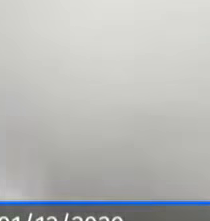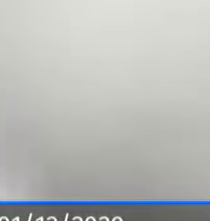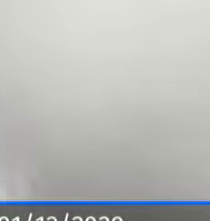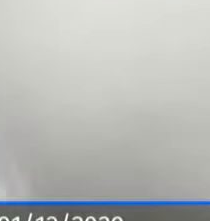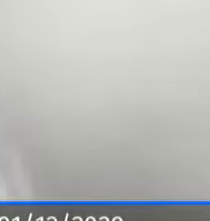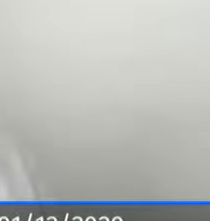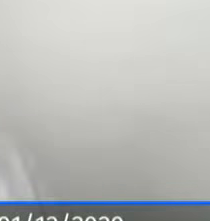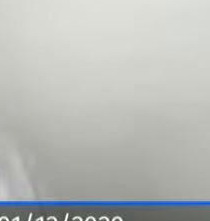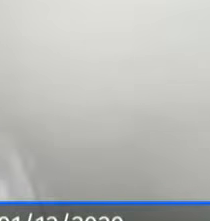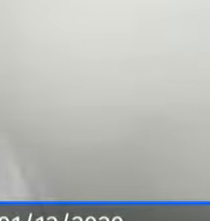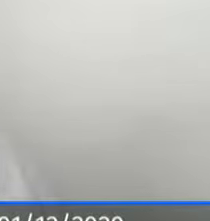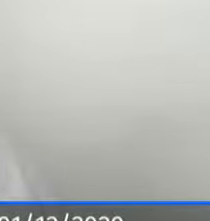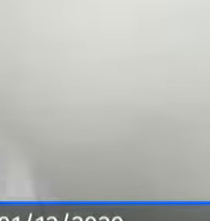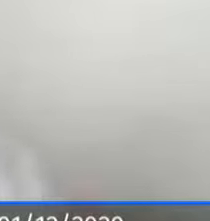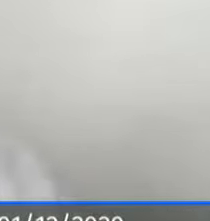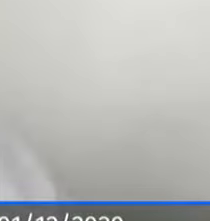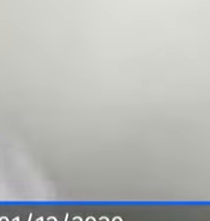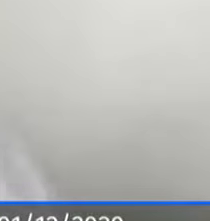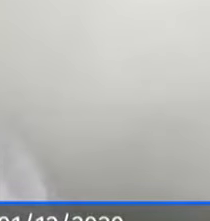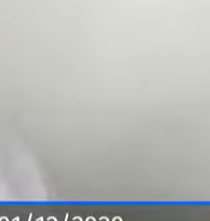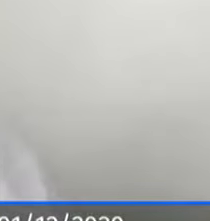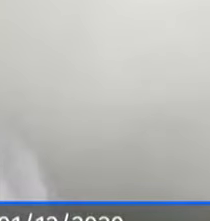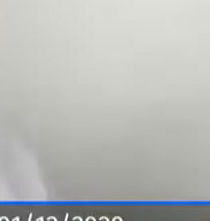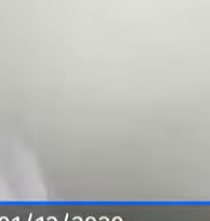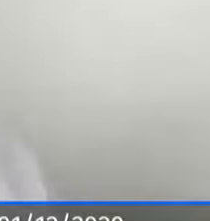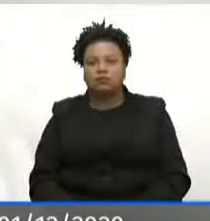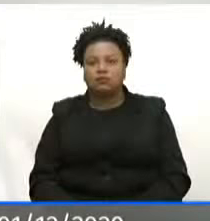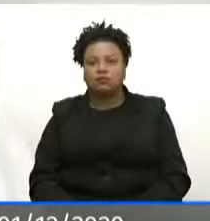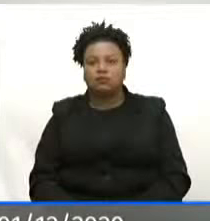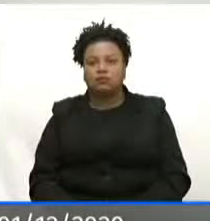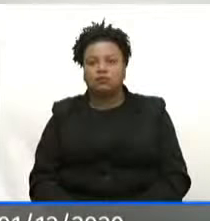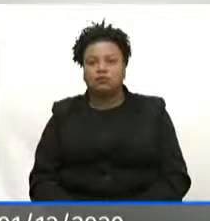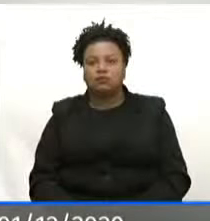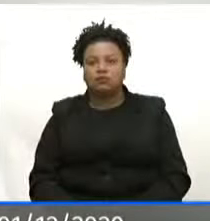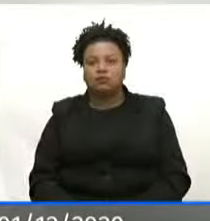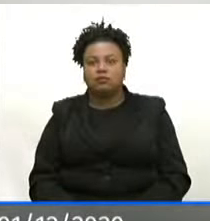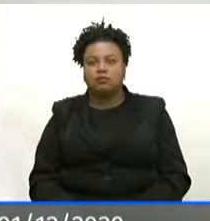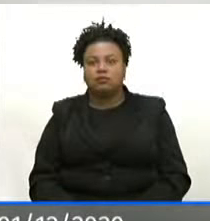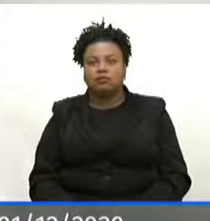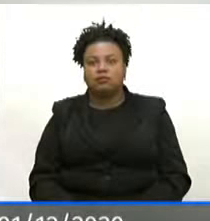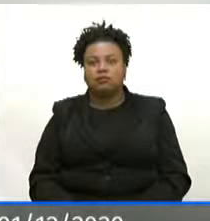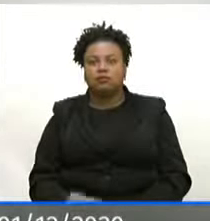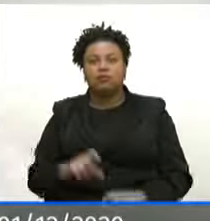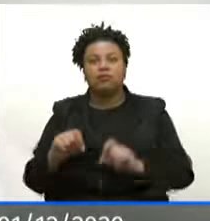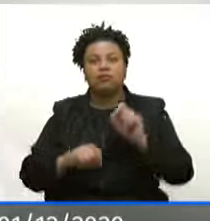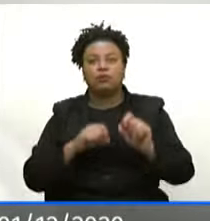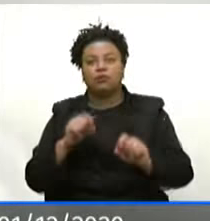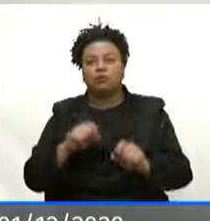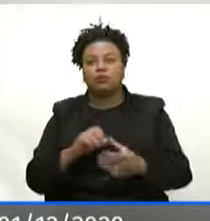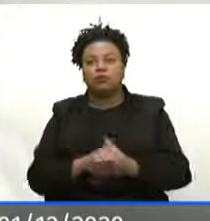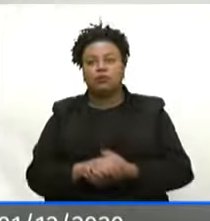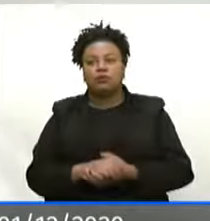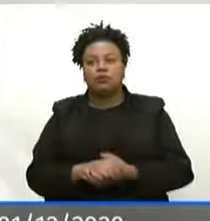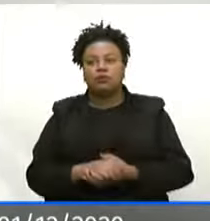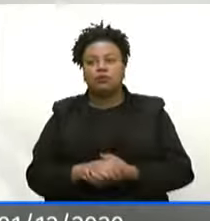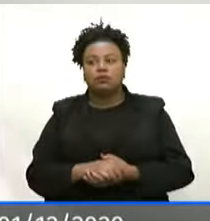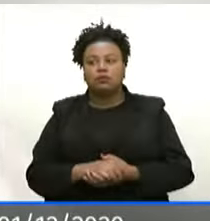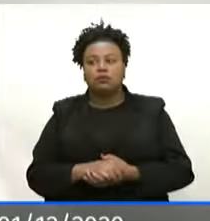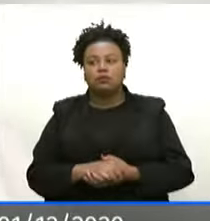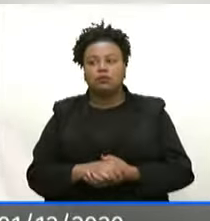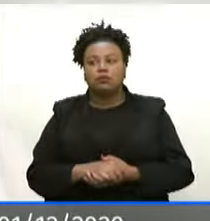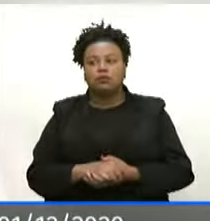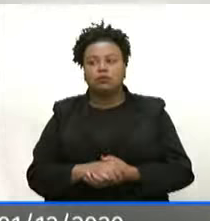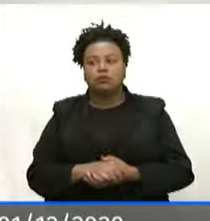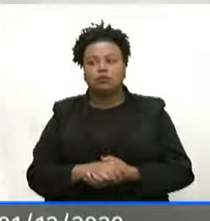que recuar. Então, com todo esse aprendizado pelo mundo inteiro, né, por que que a gente fica ainda